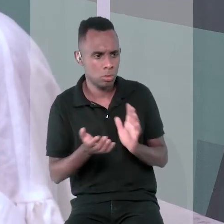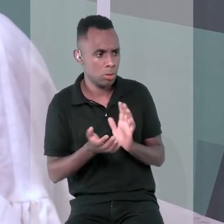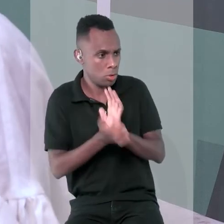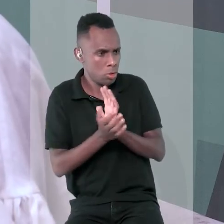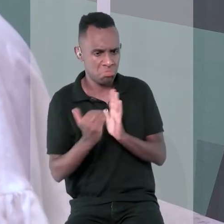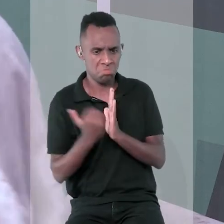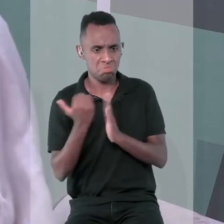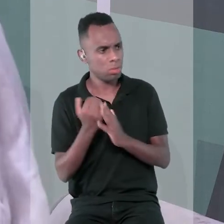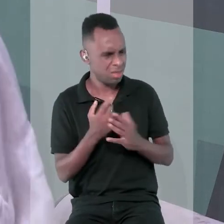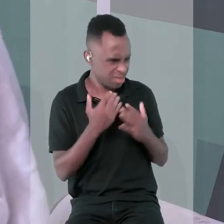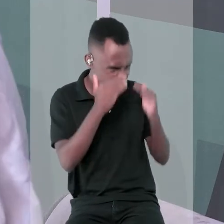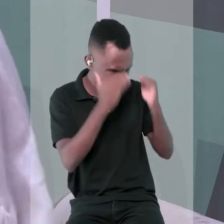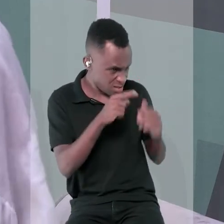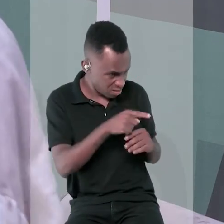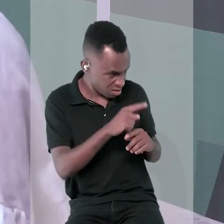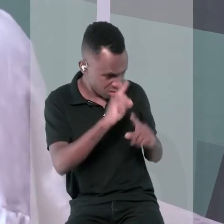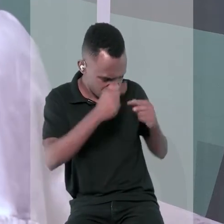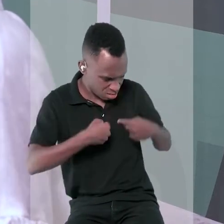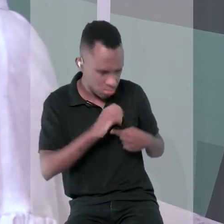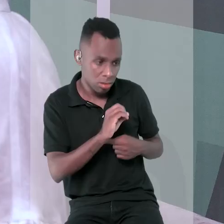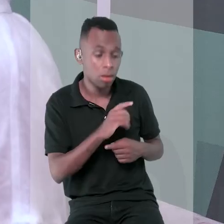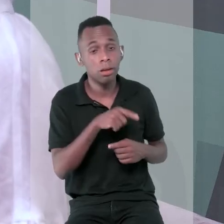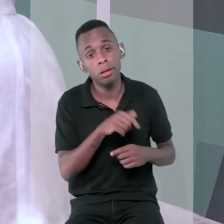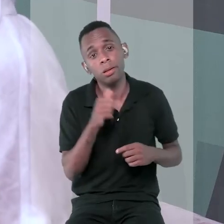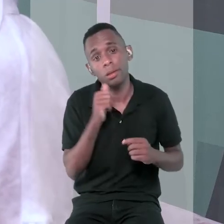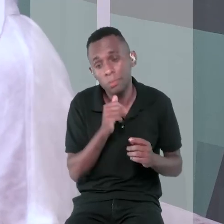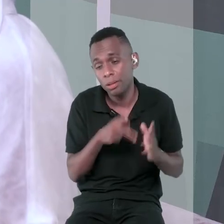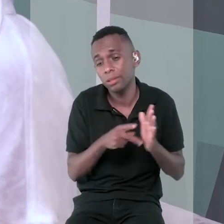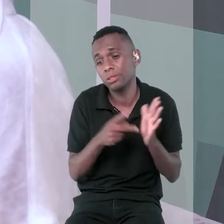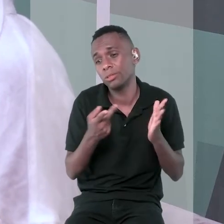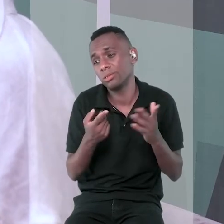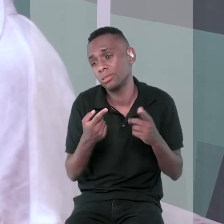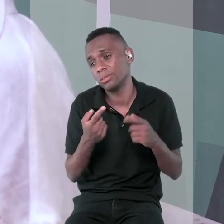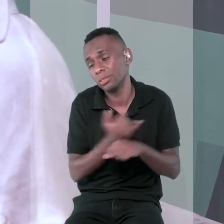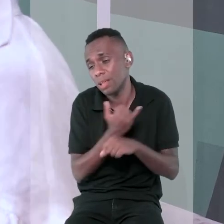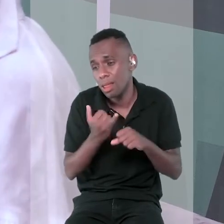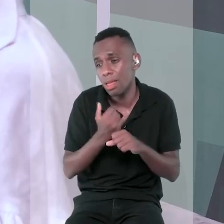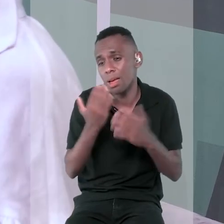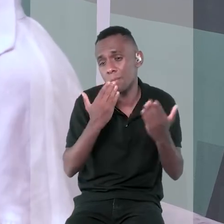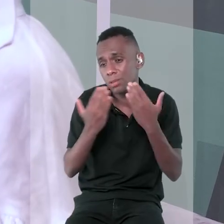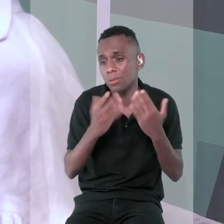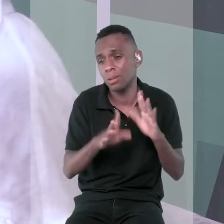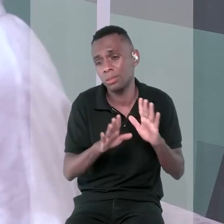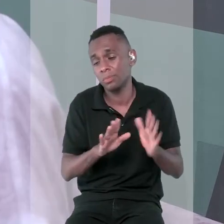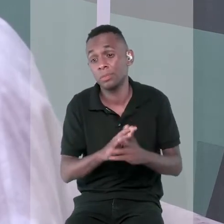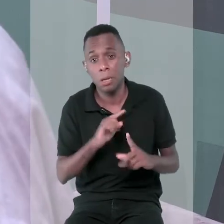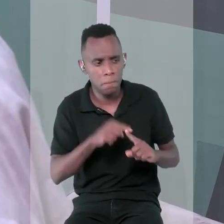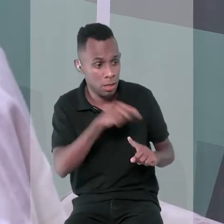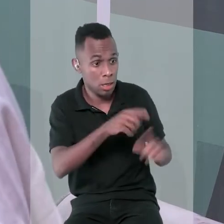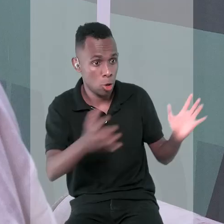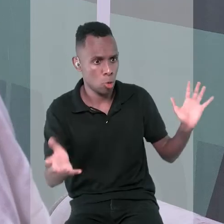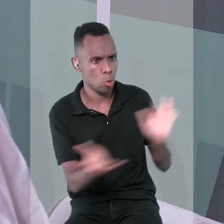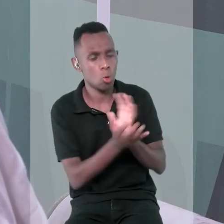obedecer ela. O combinado lá com a Yolande de Aragão, que ela era uma arma psicológica, mas que não era para... Só que ela tinha